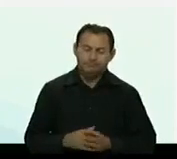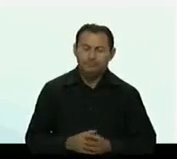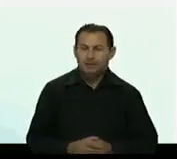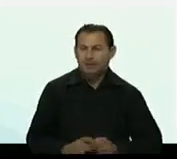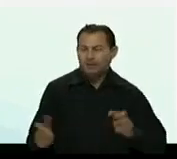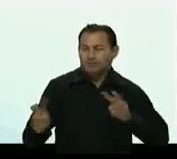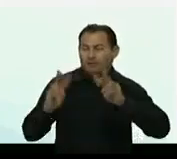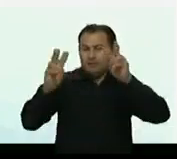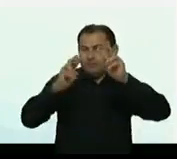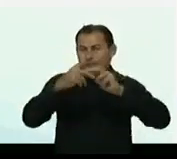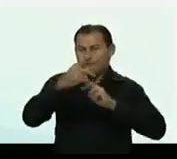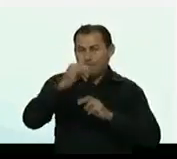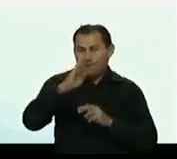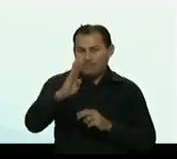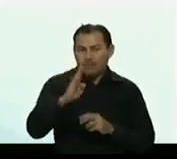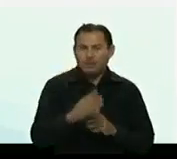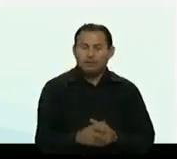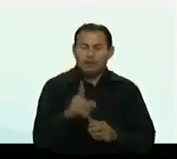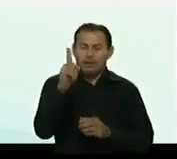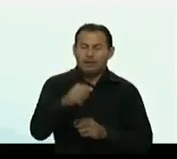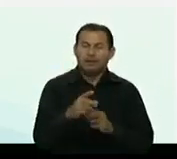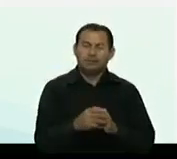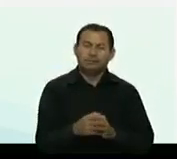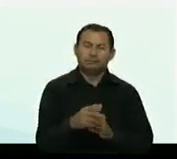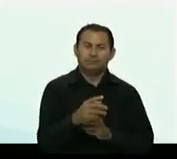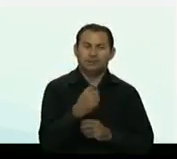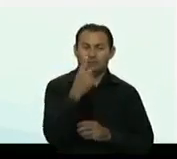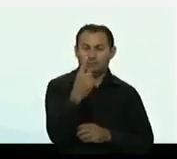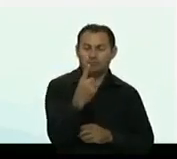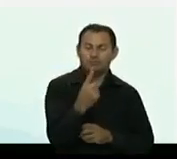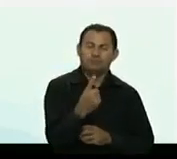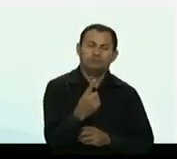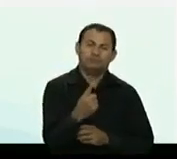que o valor do PIB será de